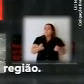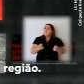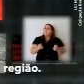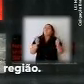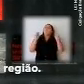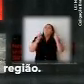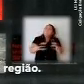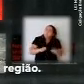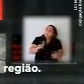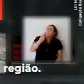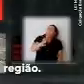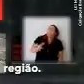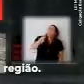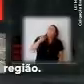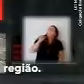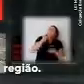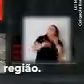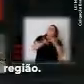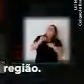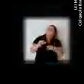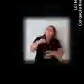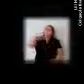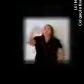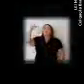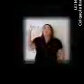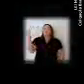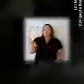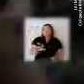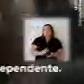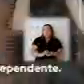poderia ser aplicado na transformação da região